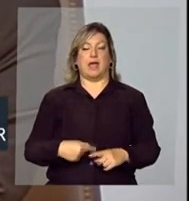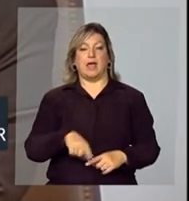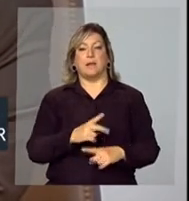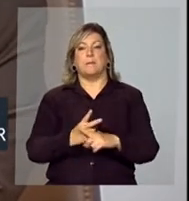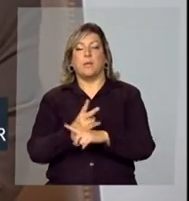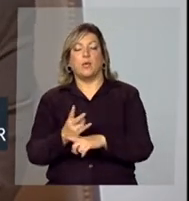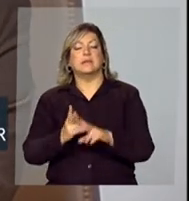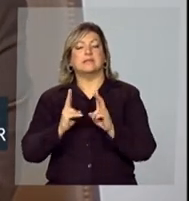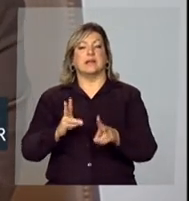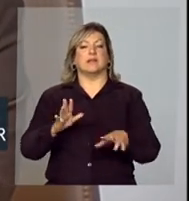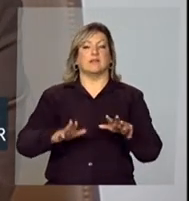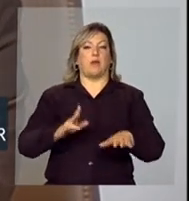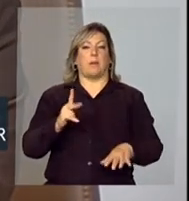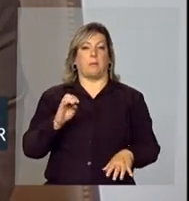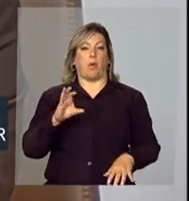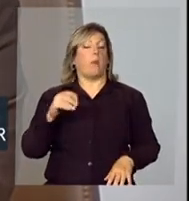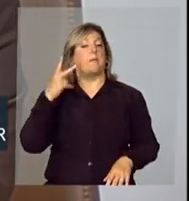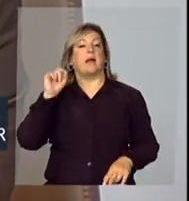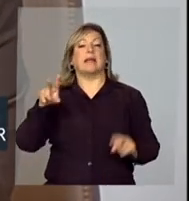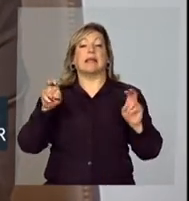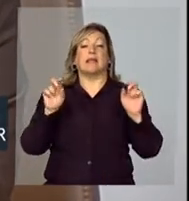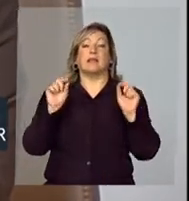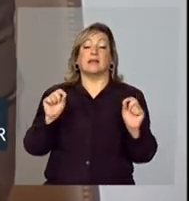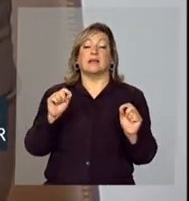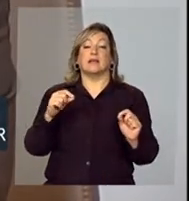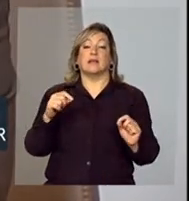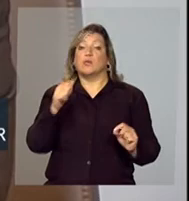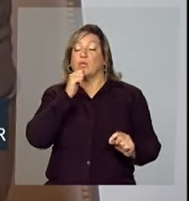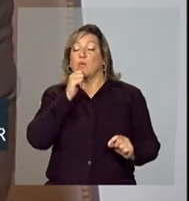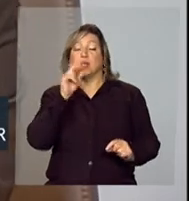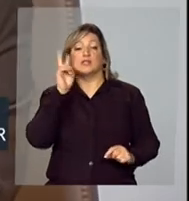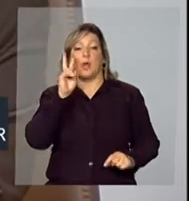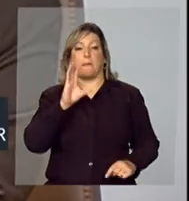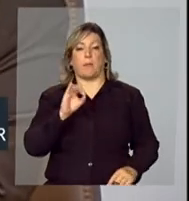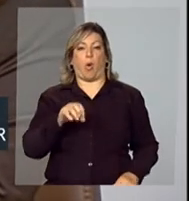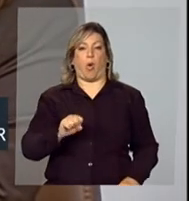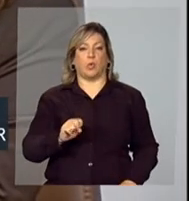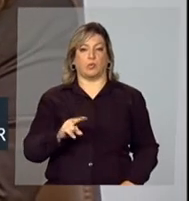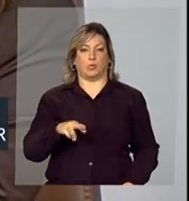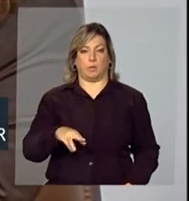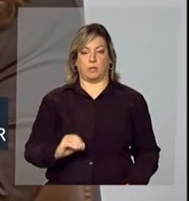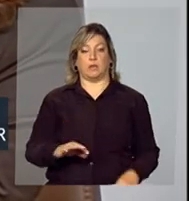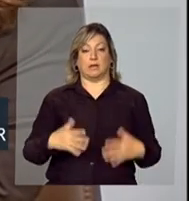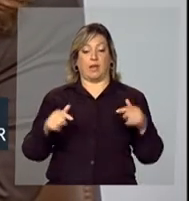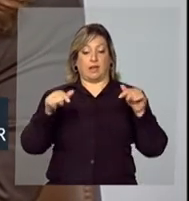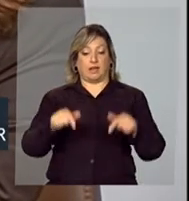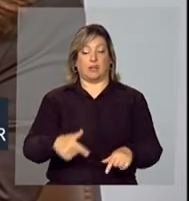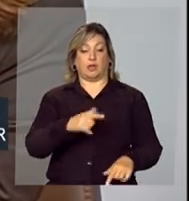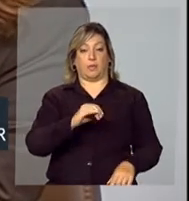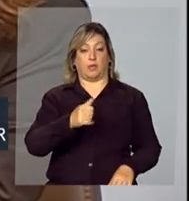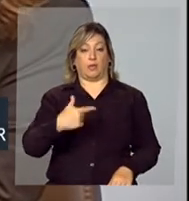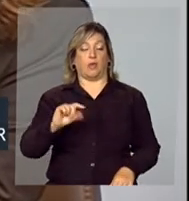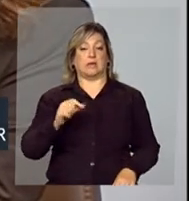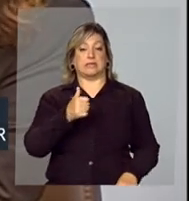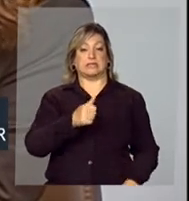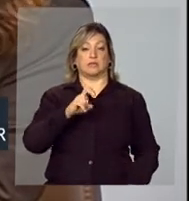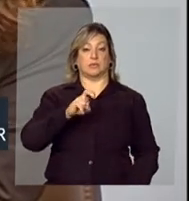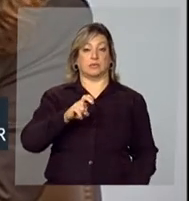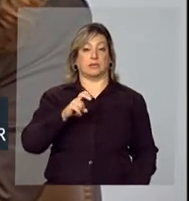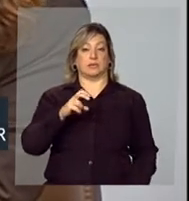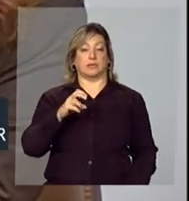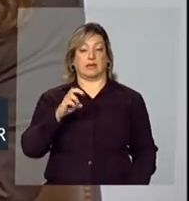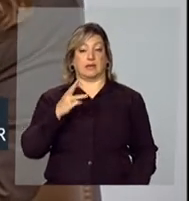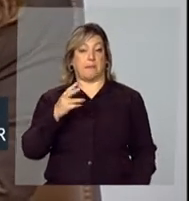buscam inclusive os os procons para temas que não são relações de consumo e nesse ano de 2012 150 mil pessoas